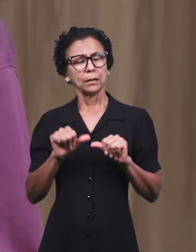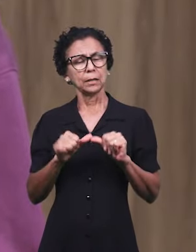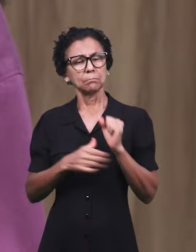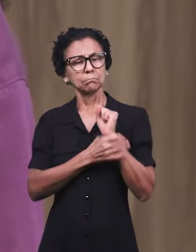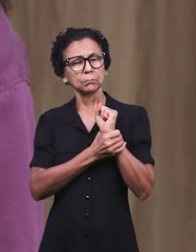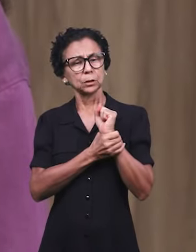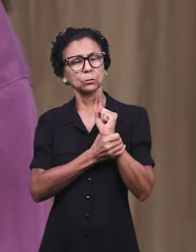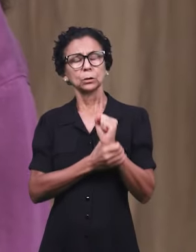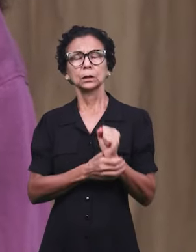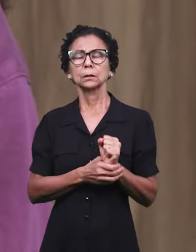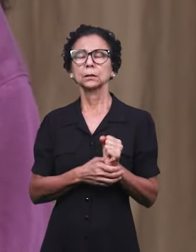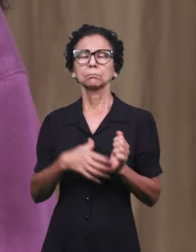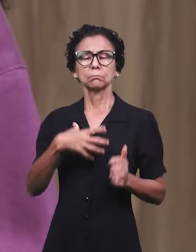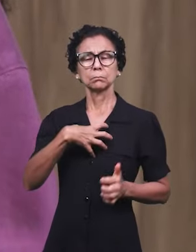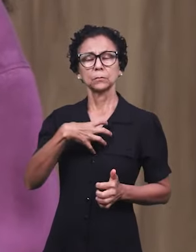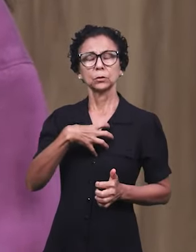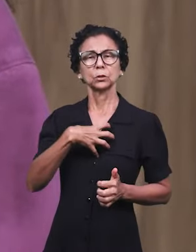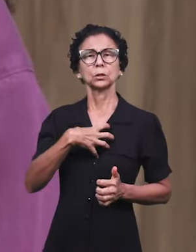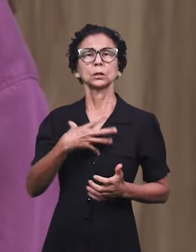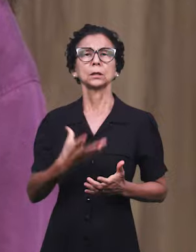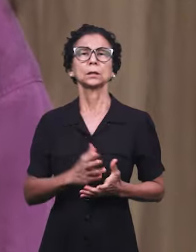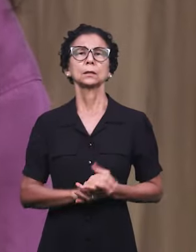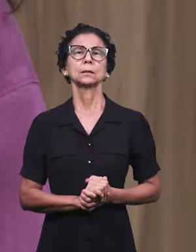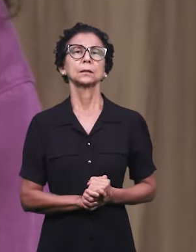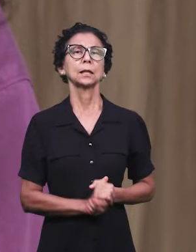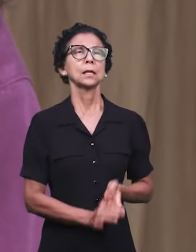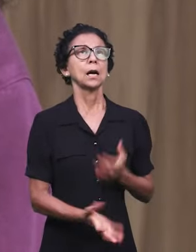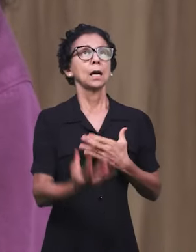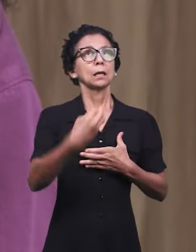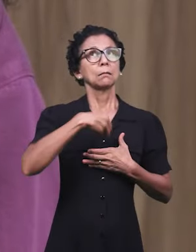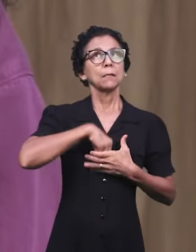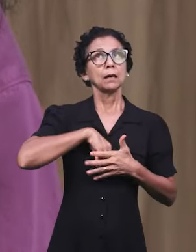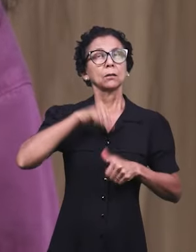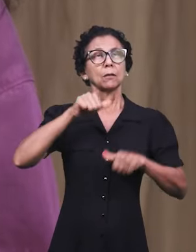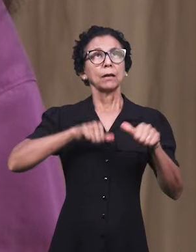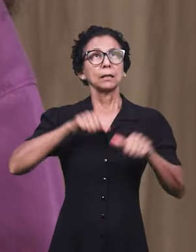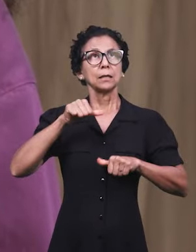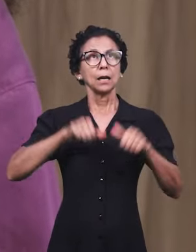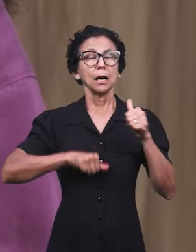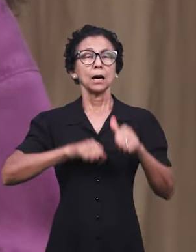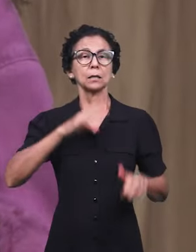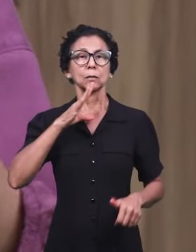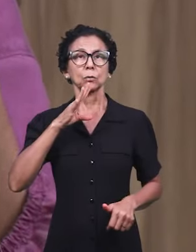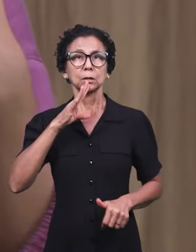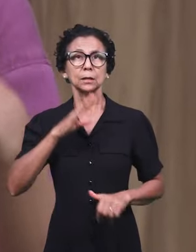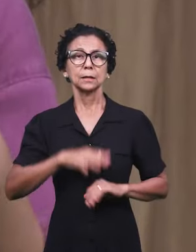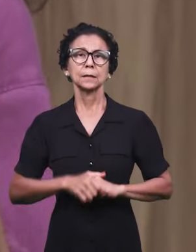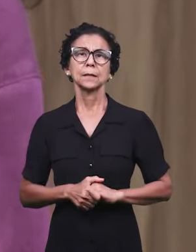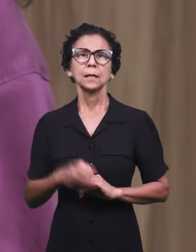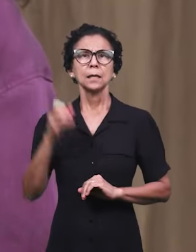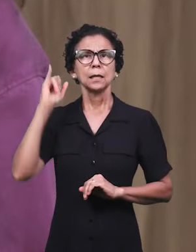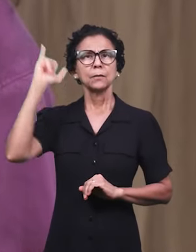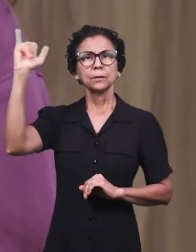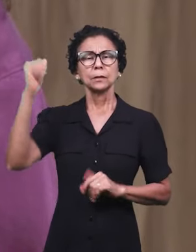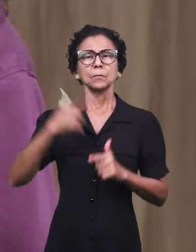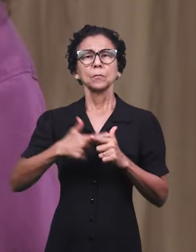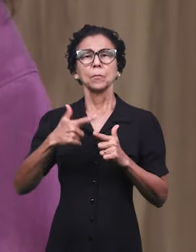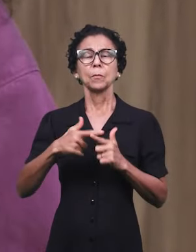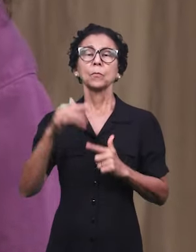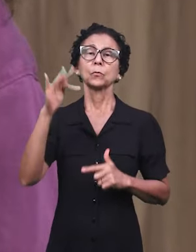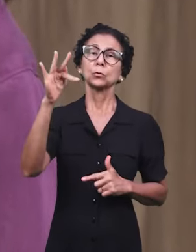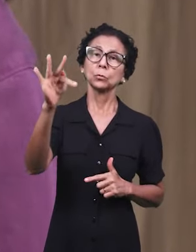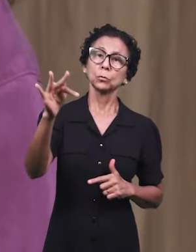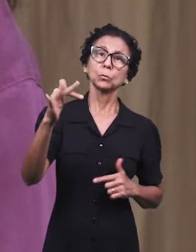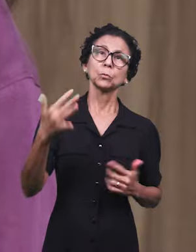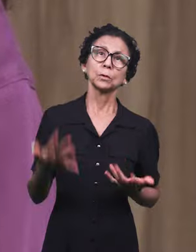terapia, vai ajudar bastante também, né? Por uma questão de autoconhecimento, né? De se prevenir contra questões futuras,